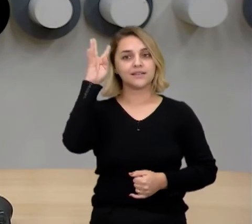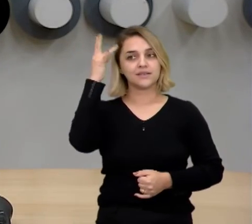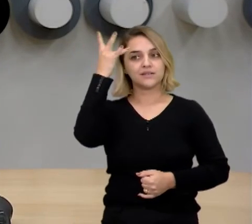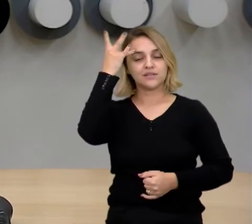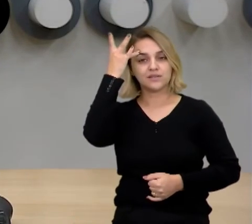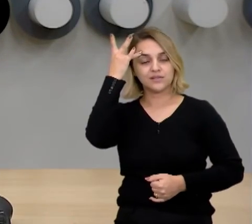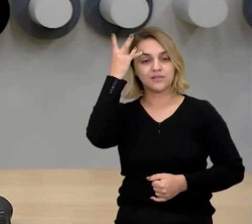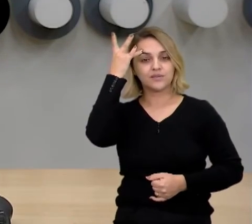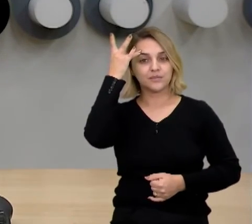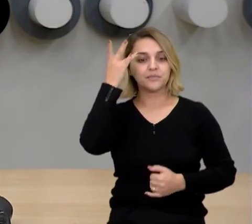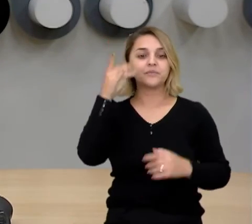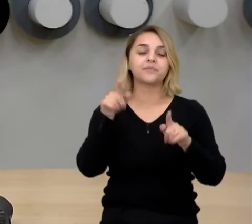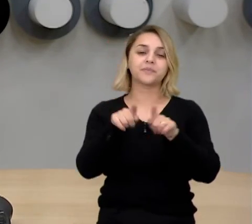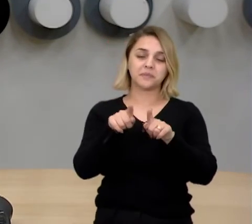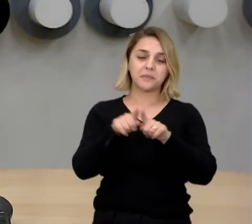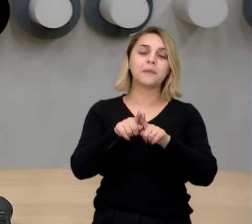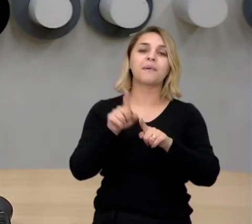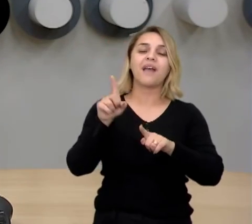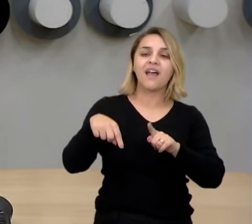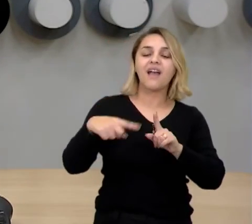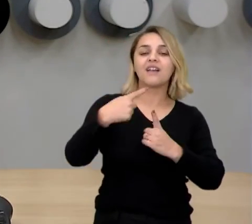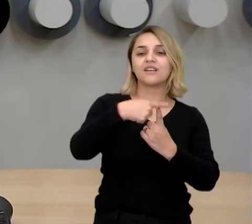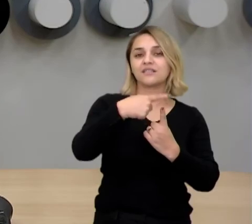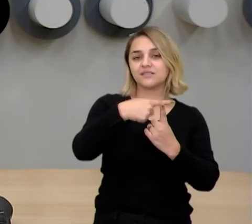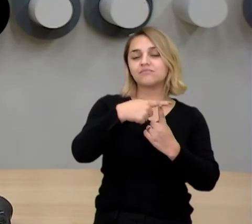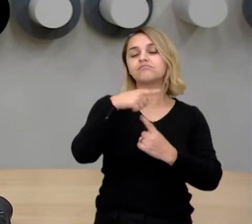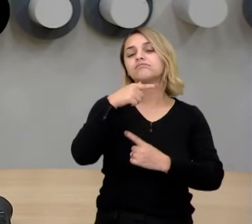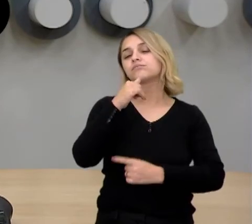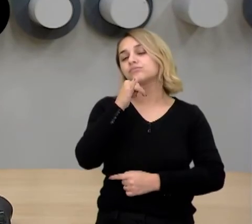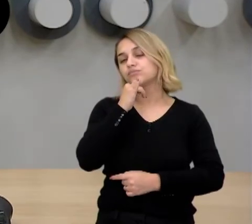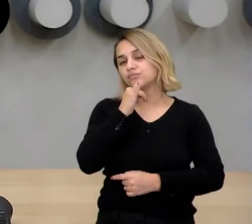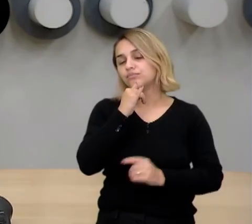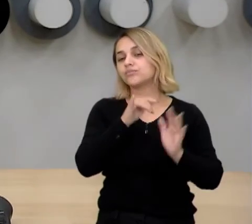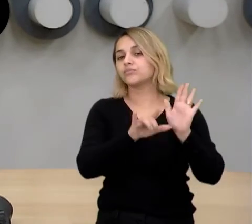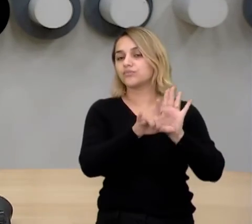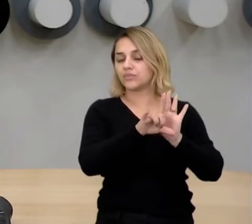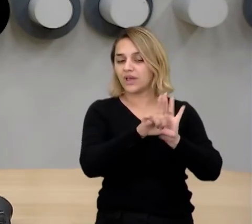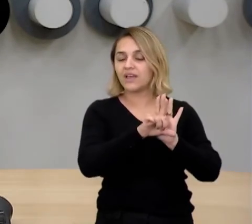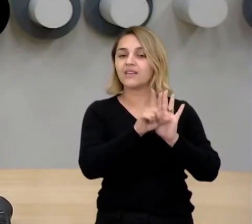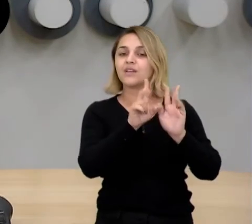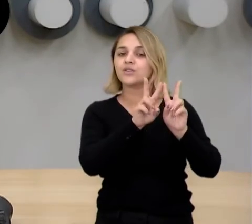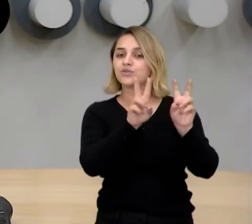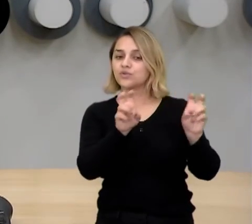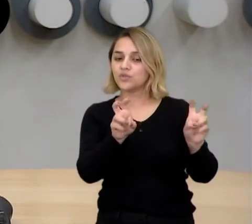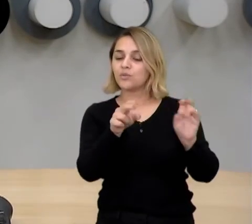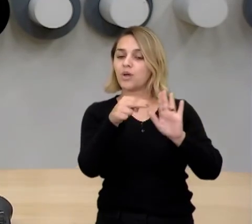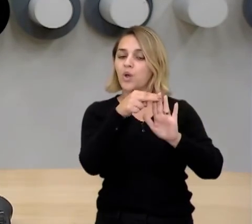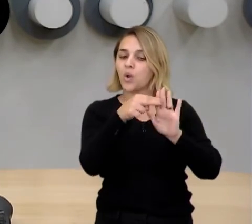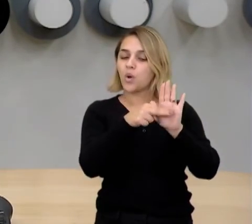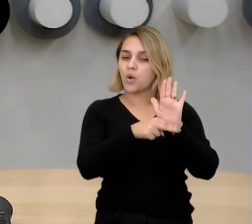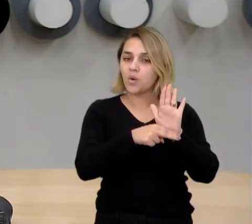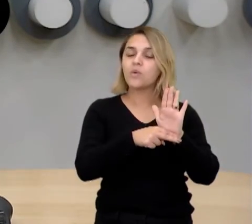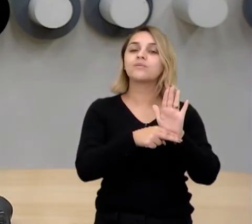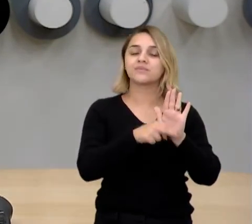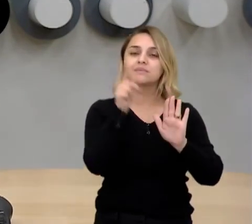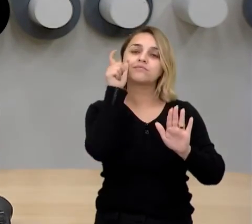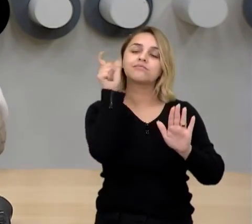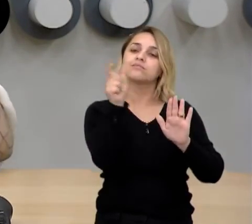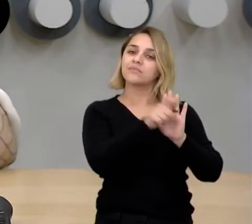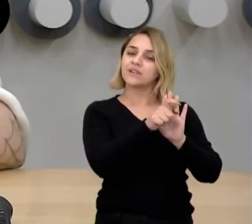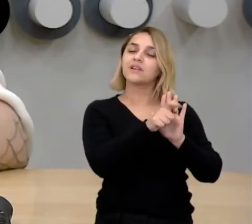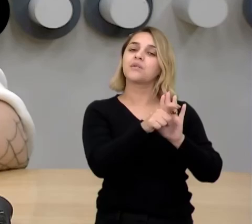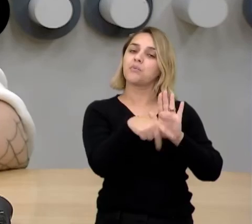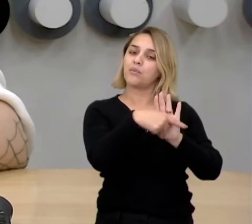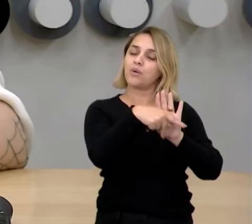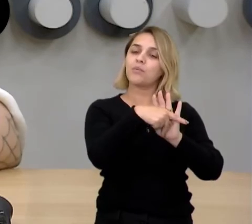As resoluções também são tipos de lei que dizem respeito a normas de interesse e de matéria exclusivos